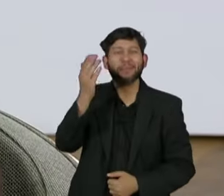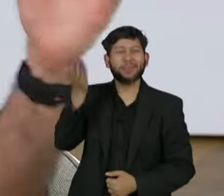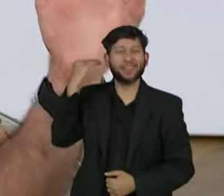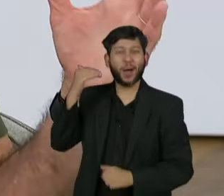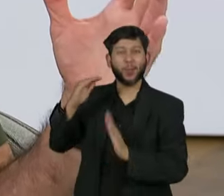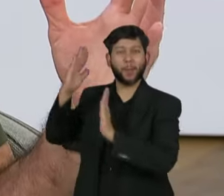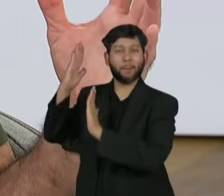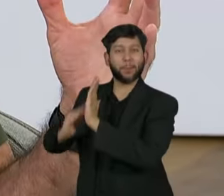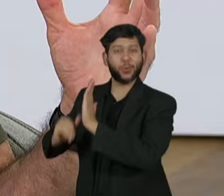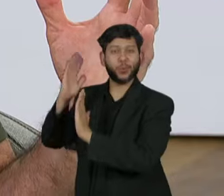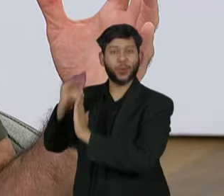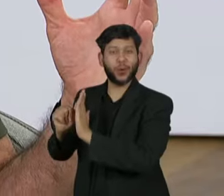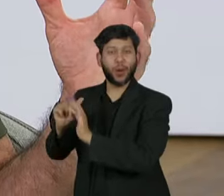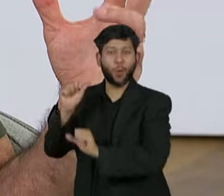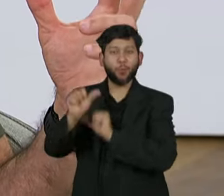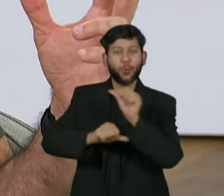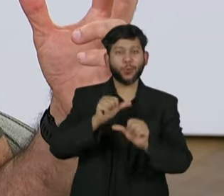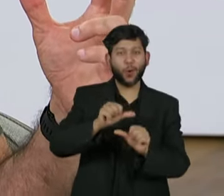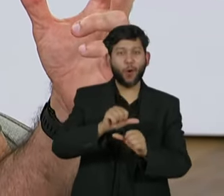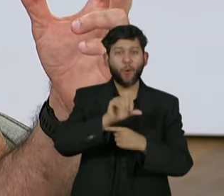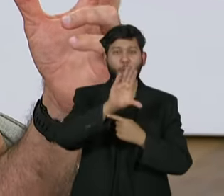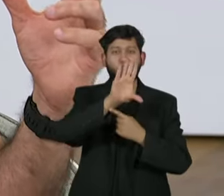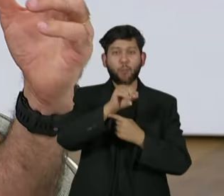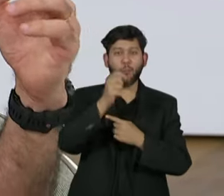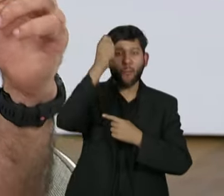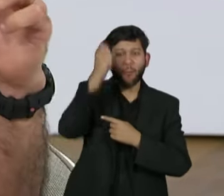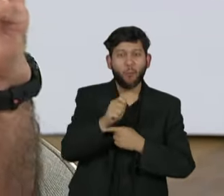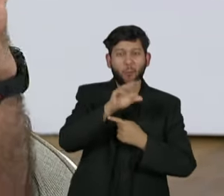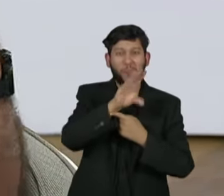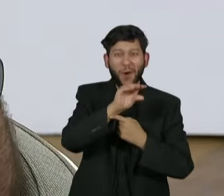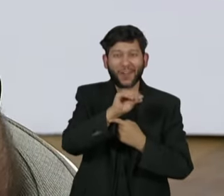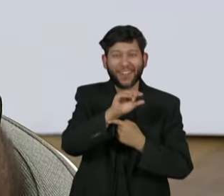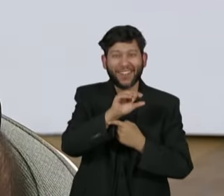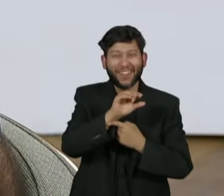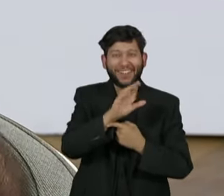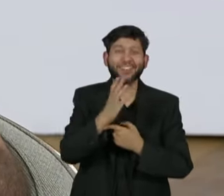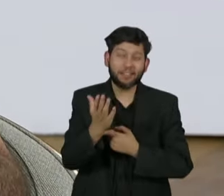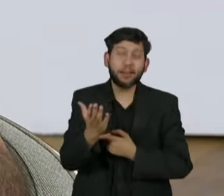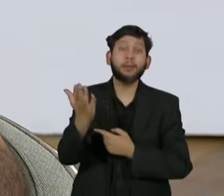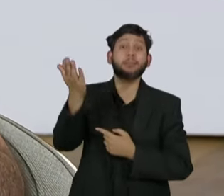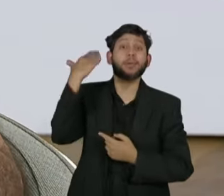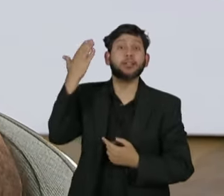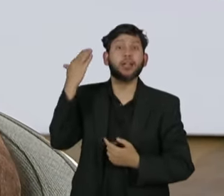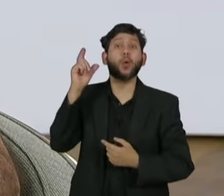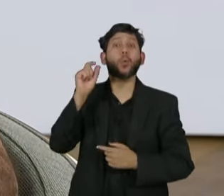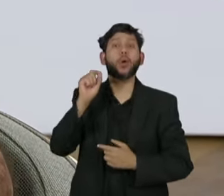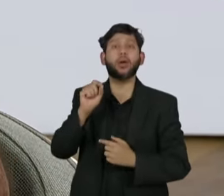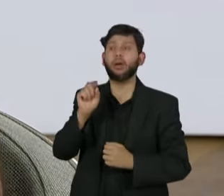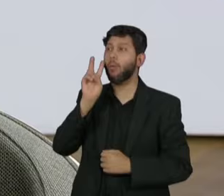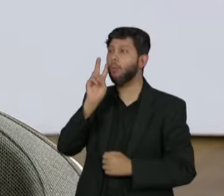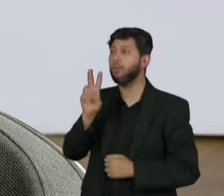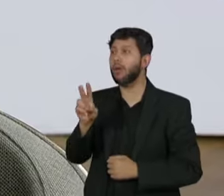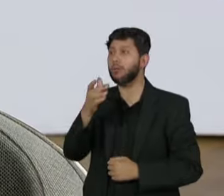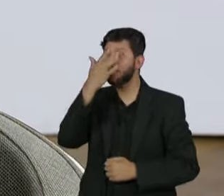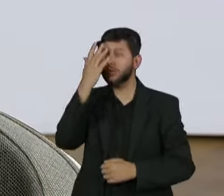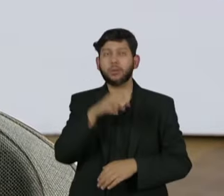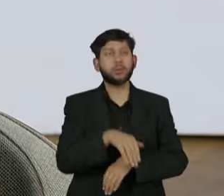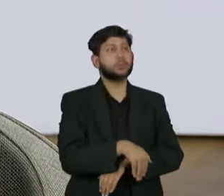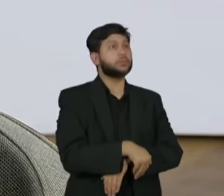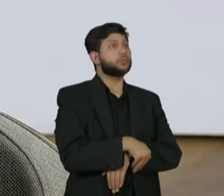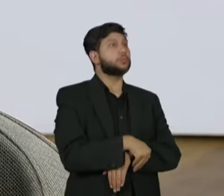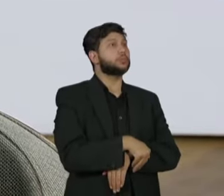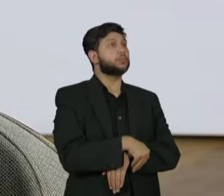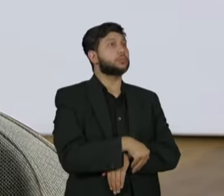fotografia lá mais atrás a pintura deixou de ser retratista essencialmente para talvez ficar mais